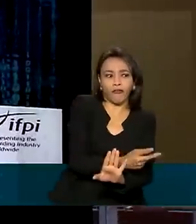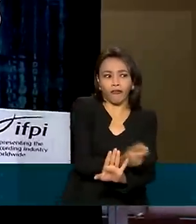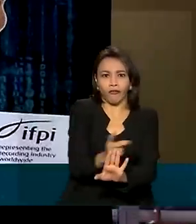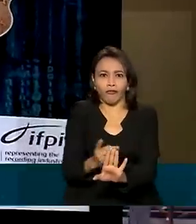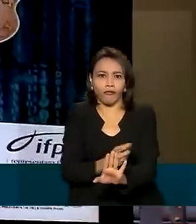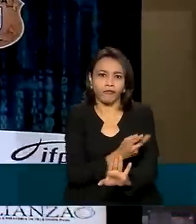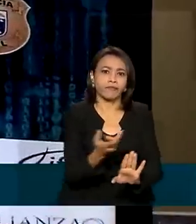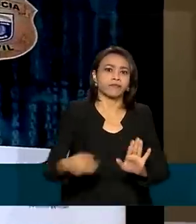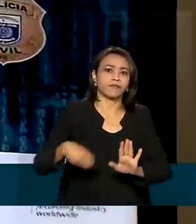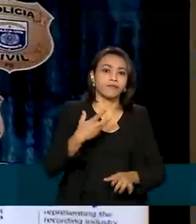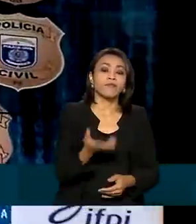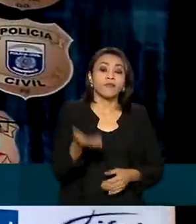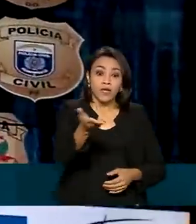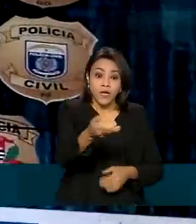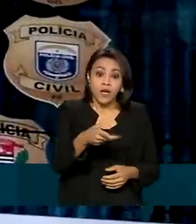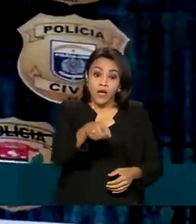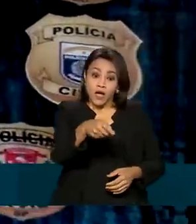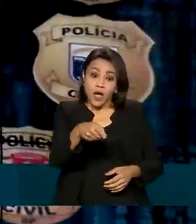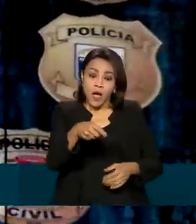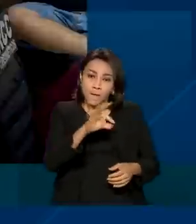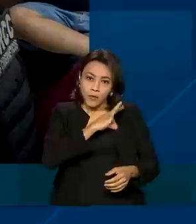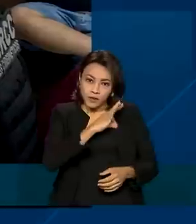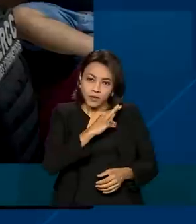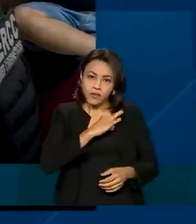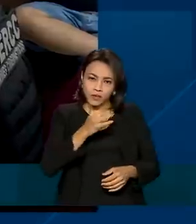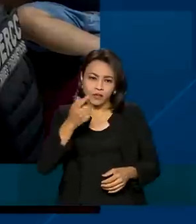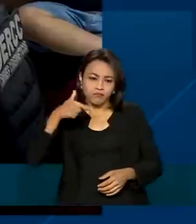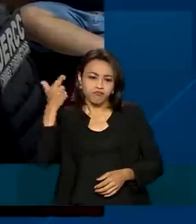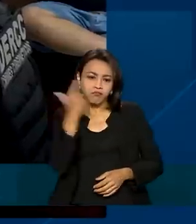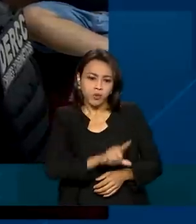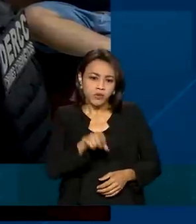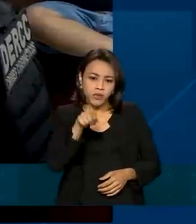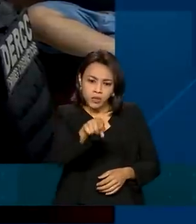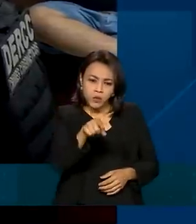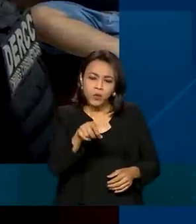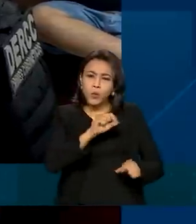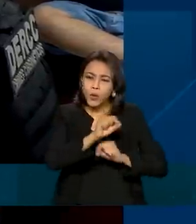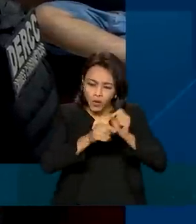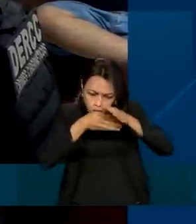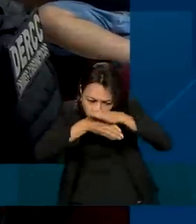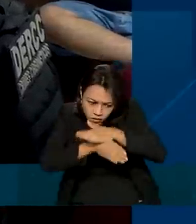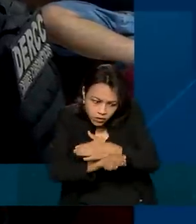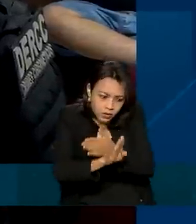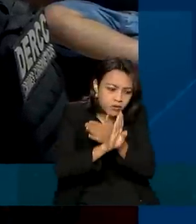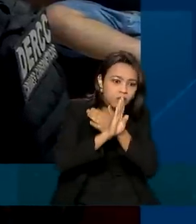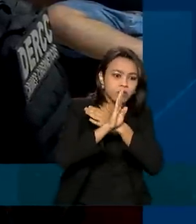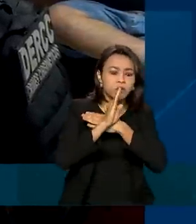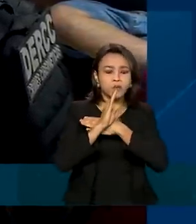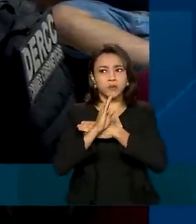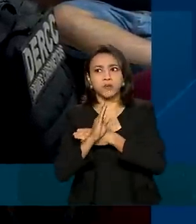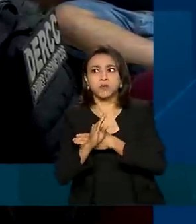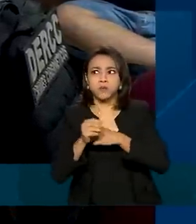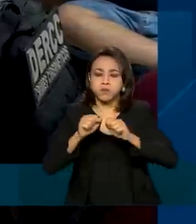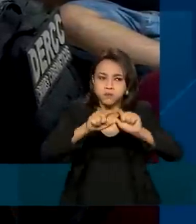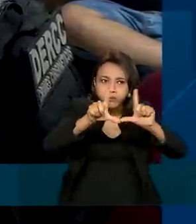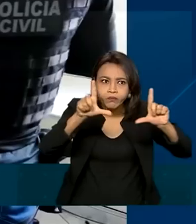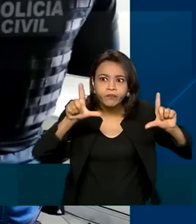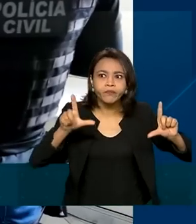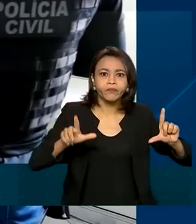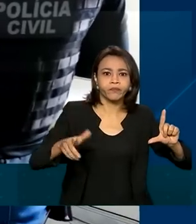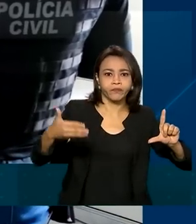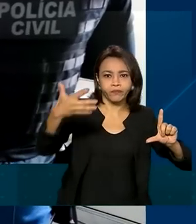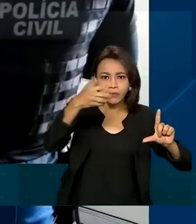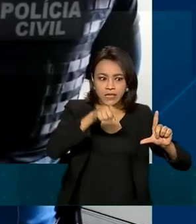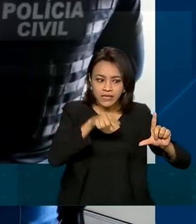operação as investigações policiais chegaram ao metaverso no mundo de realidade virtual que se tornou